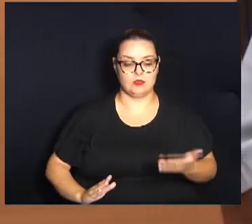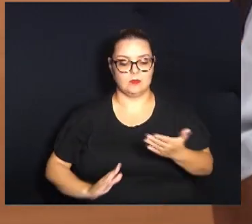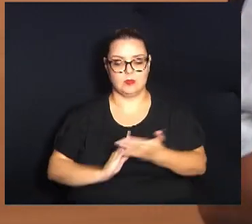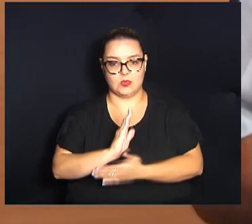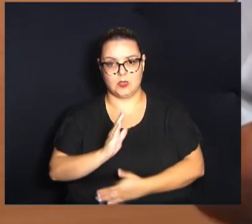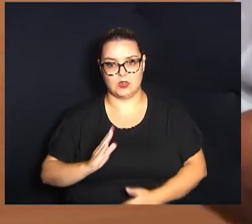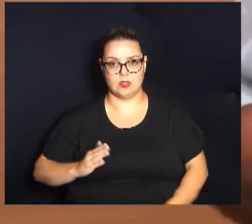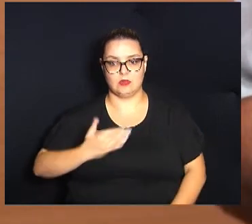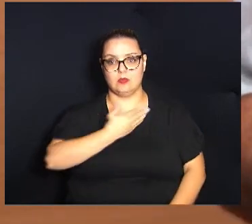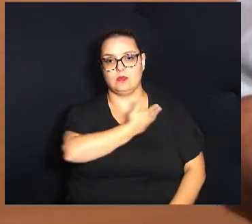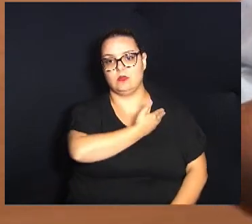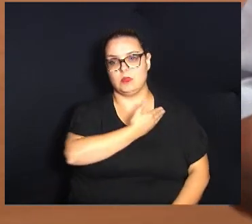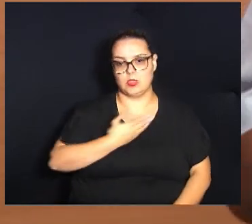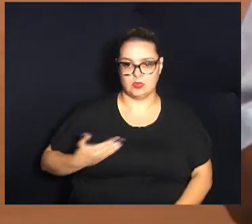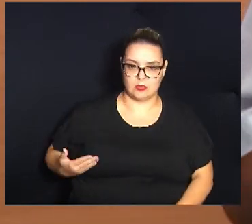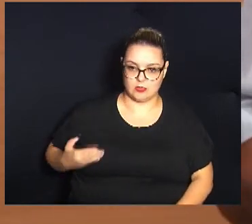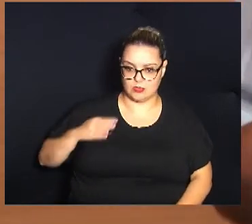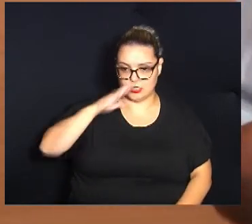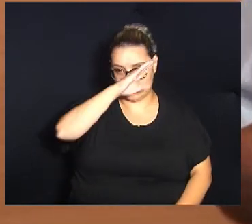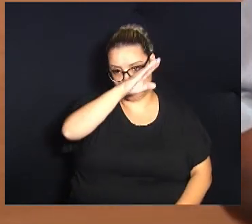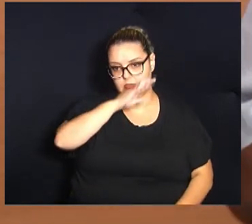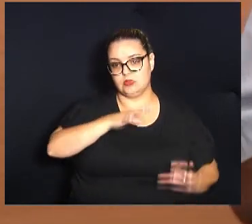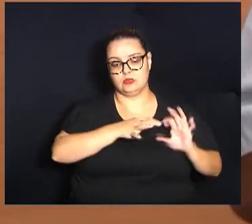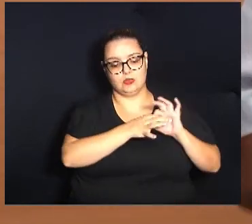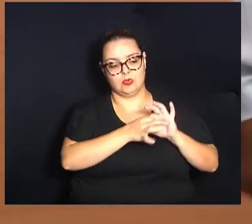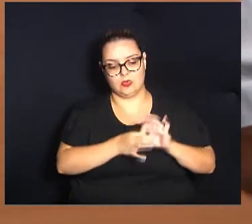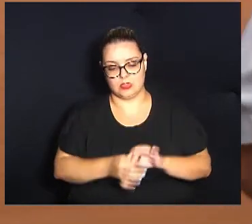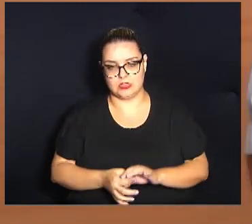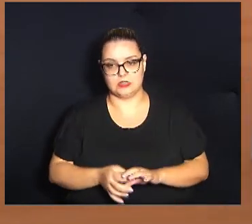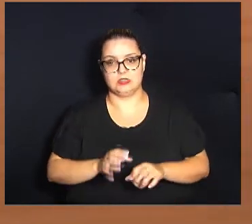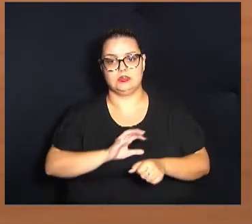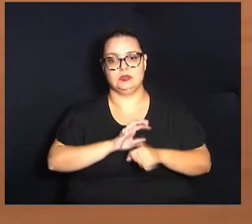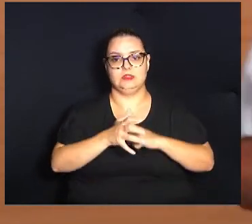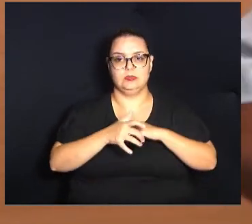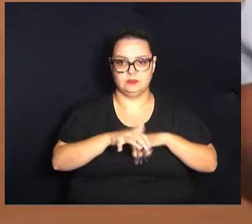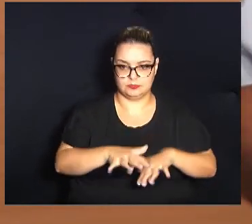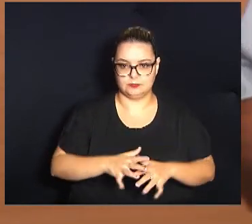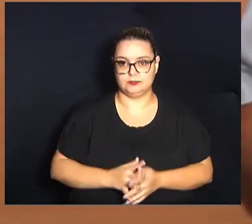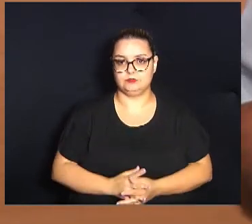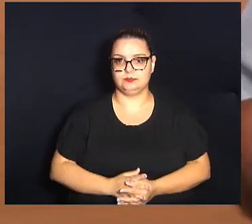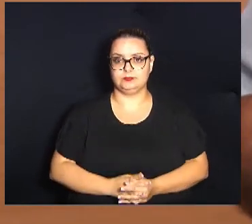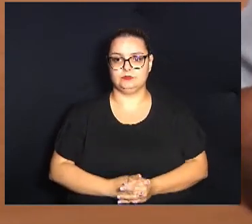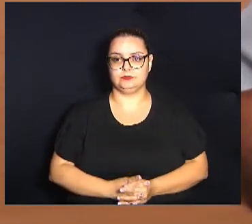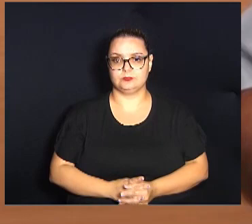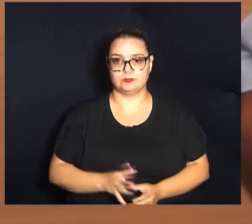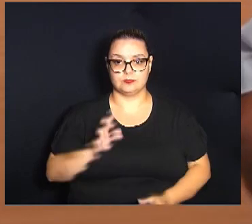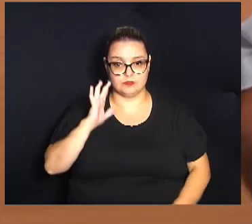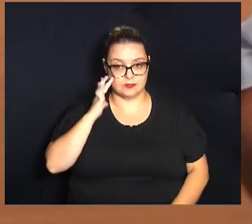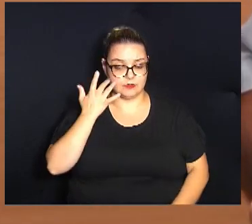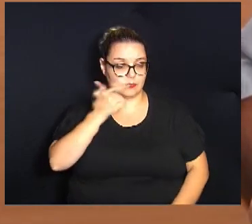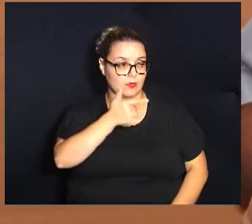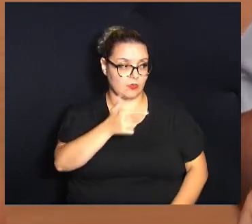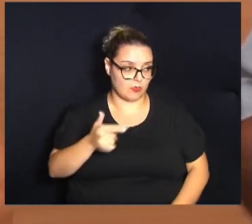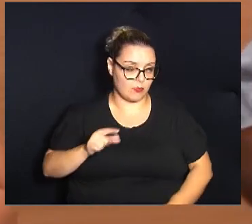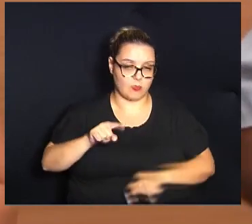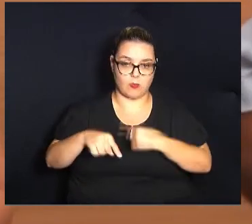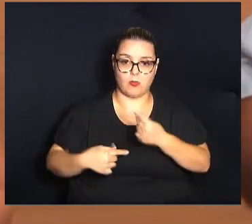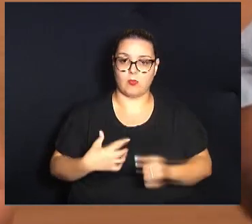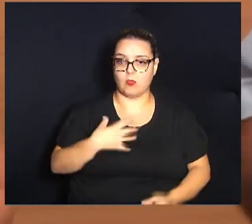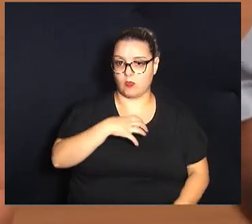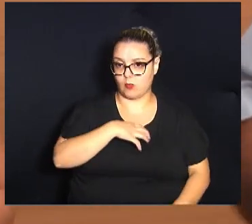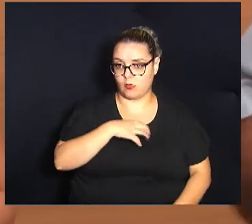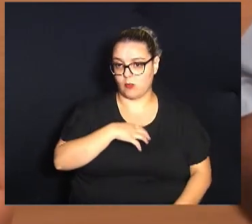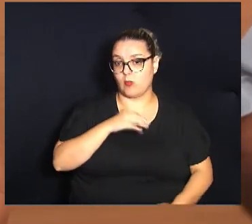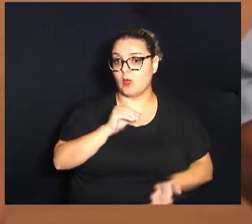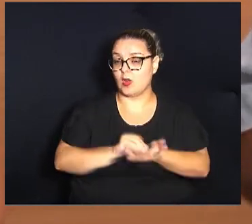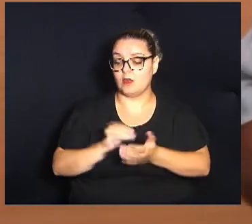governo Bolsonaro no contexto da pandemia. E aí, assim, eu acho que não tem outra forma de dizer a